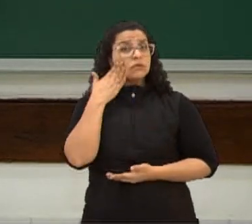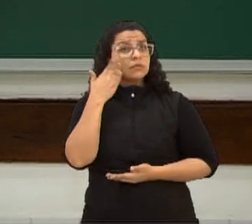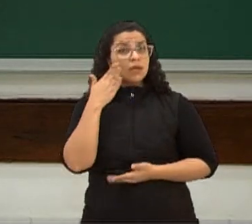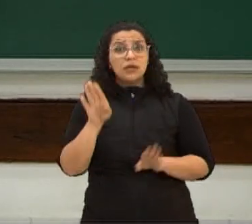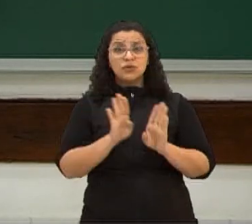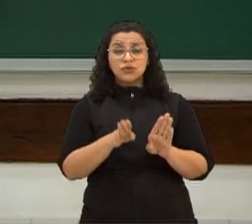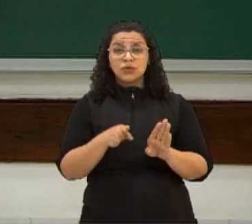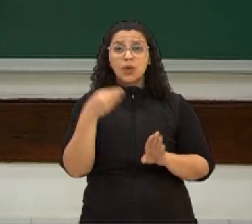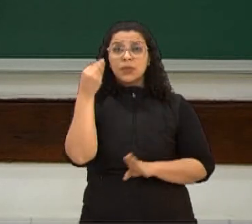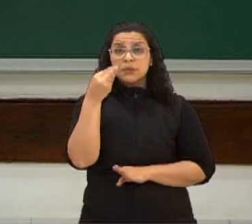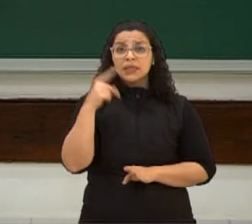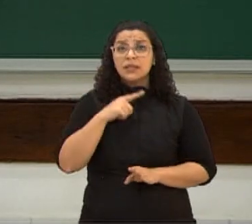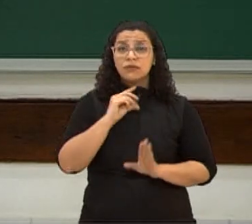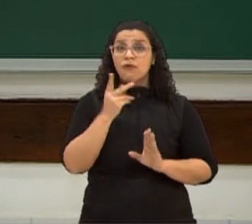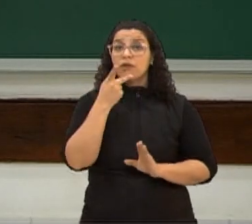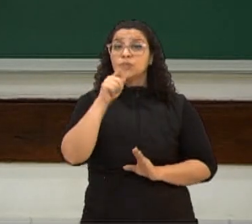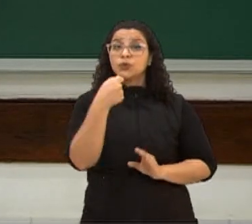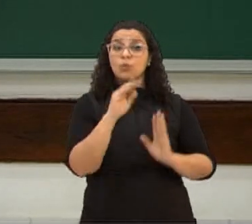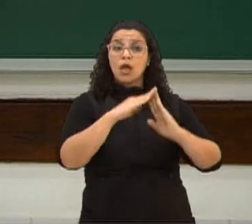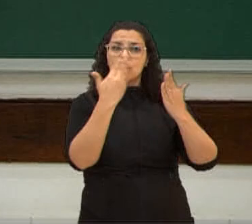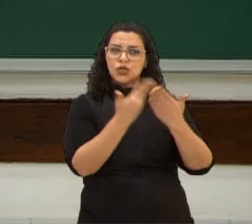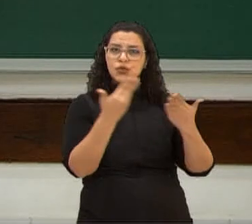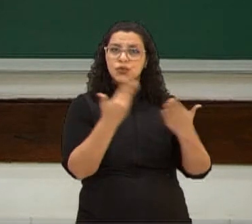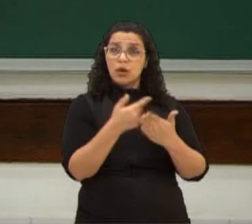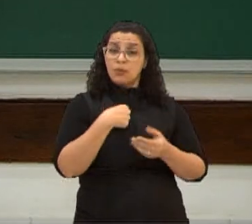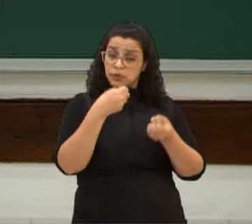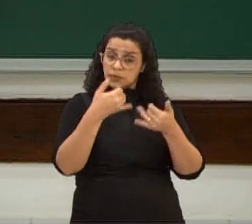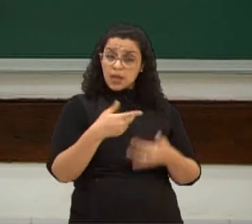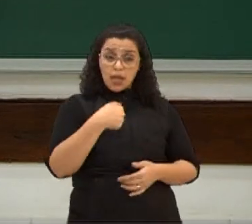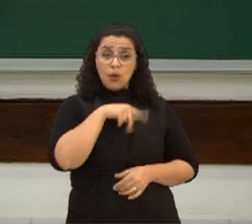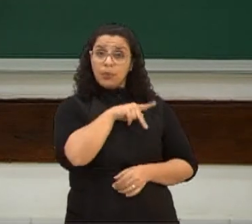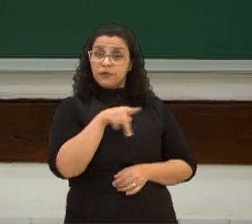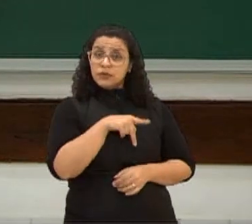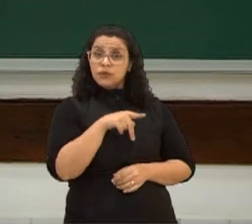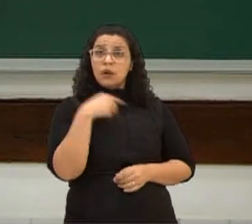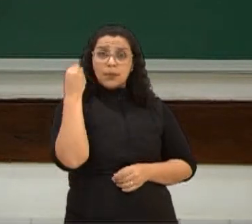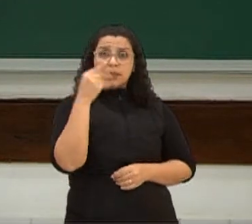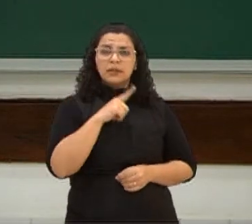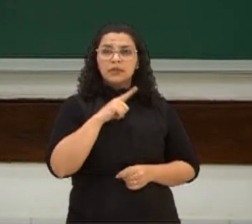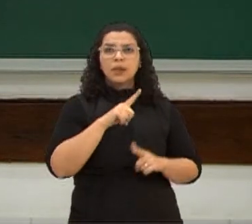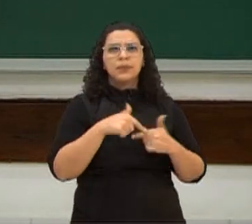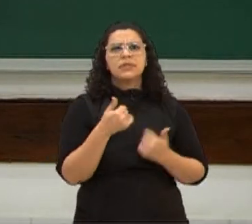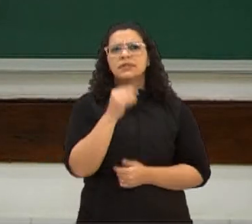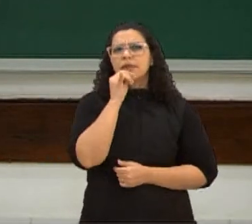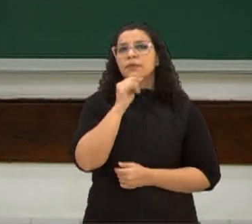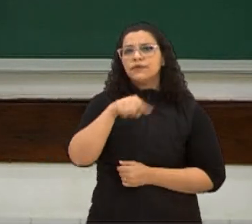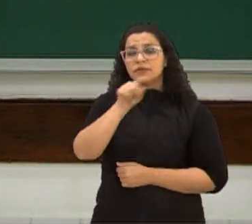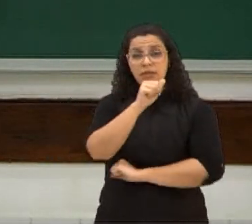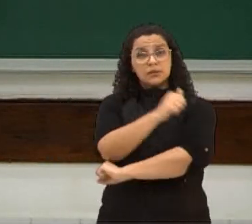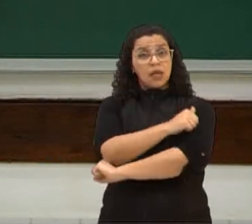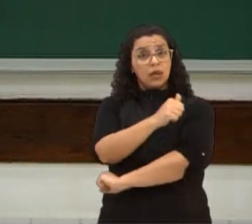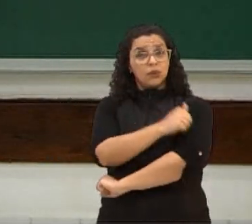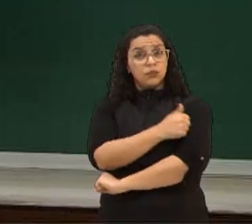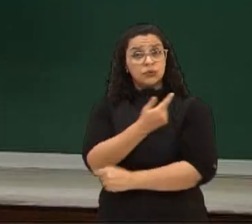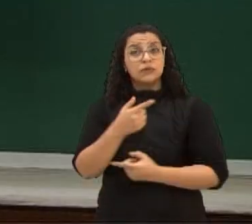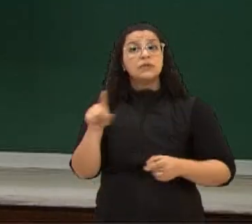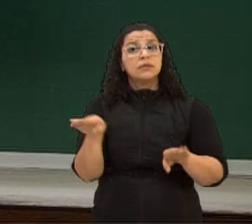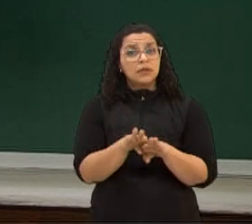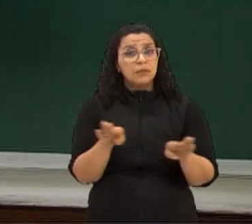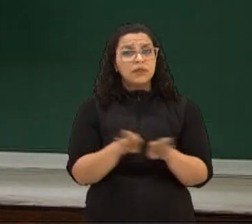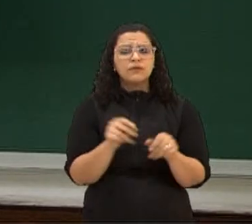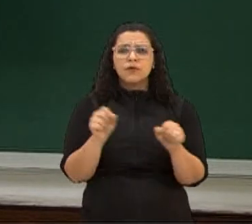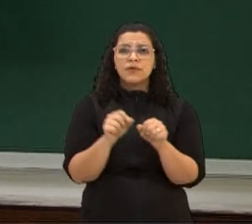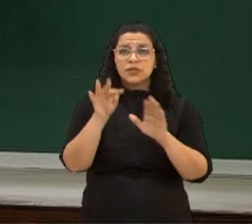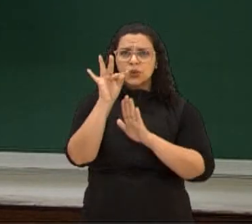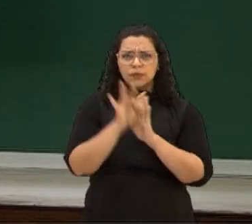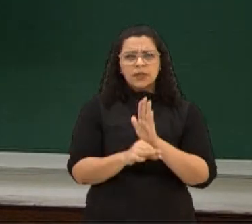eu vou falar da escola, é interessante que eu mencione. Então, por exemplo, vocês que são alunos, quando vocês vão